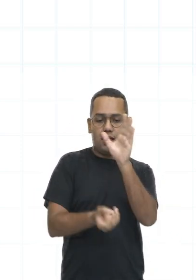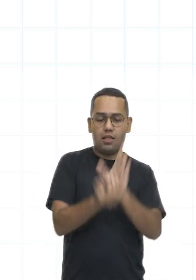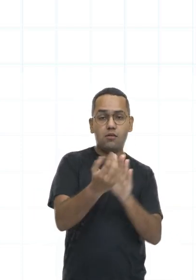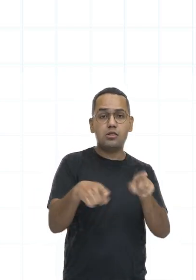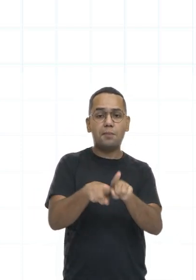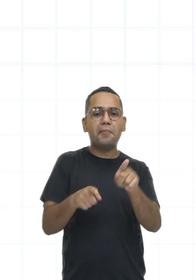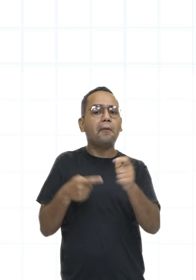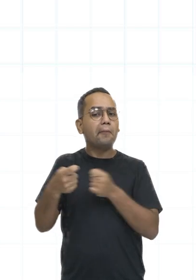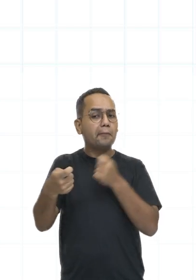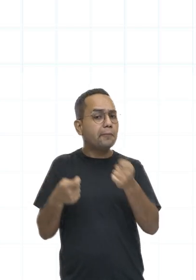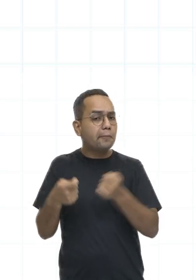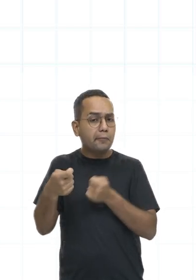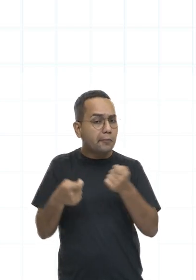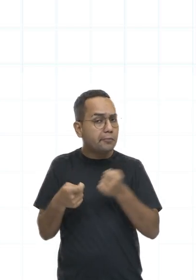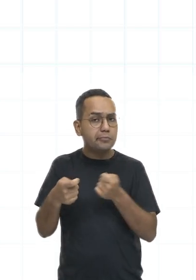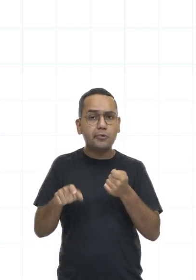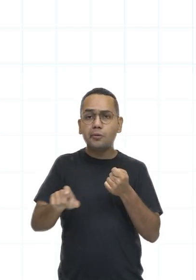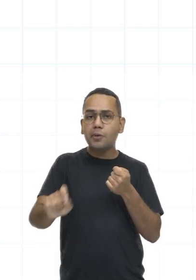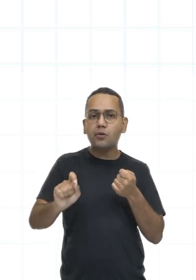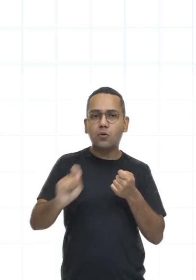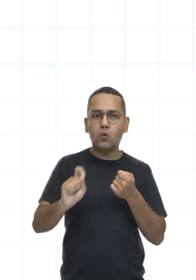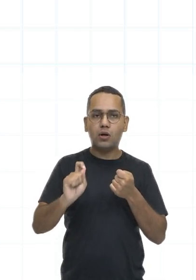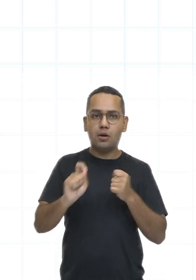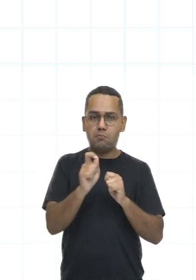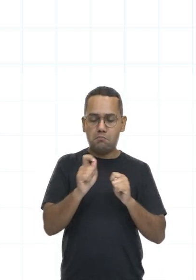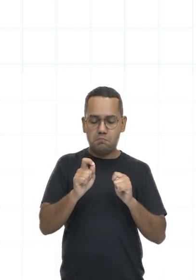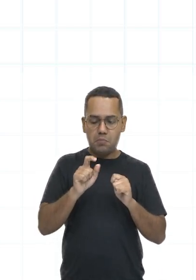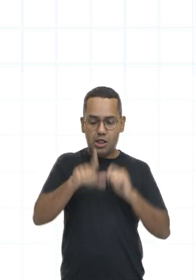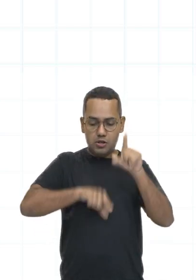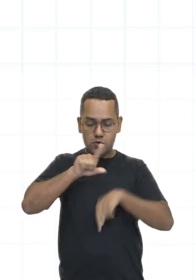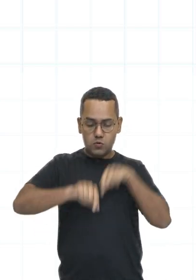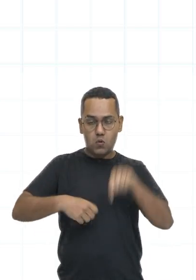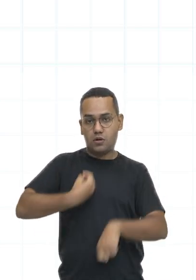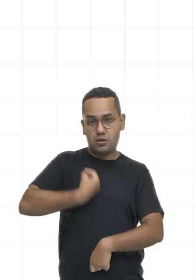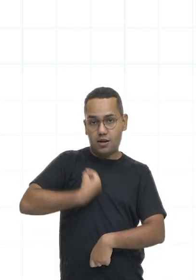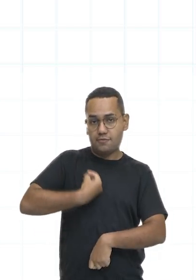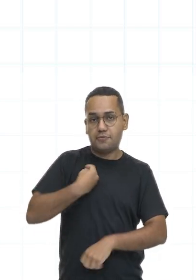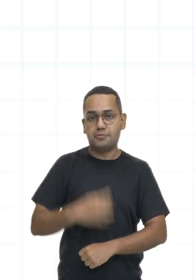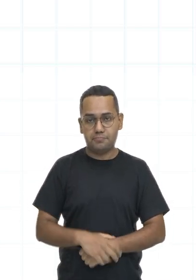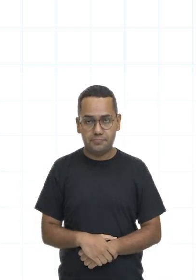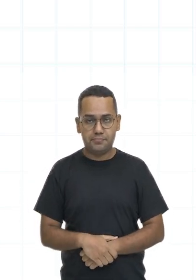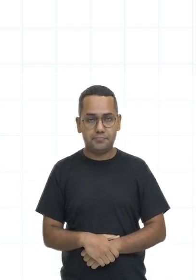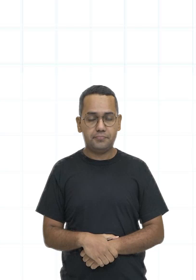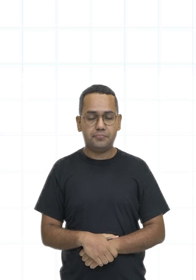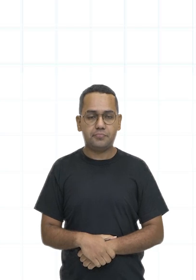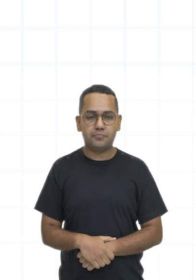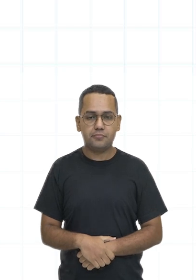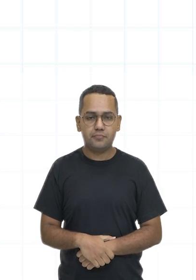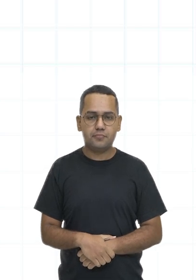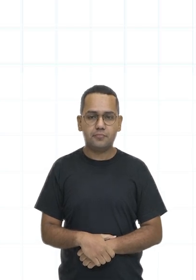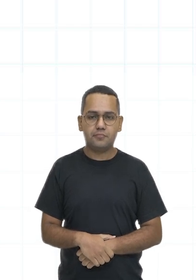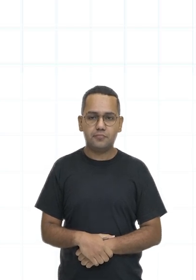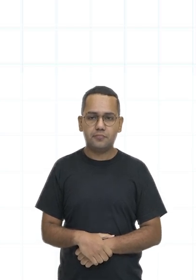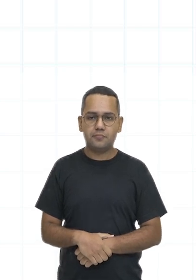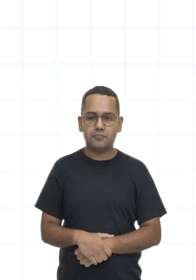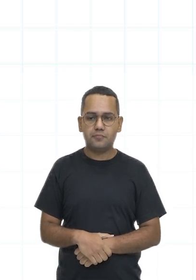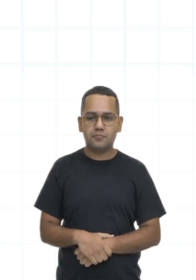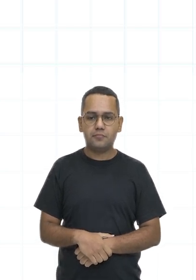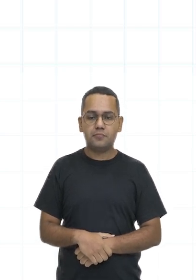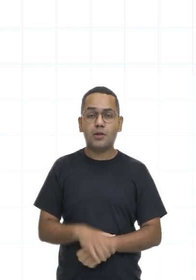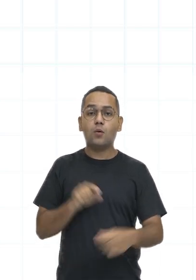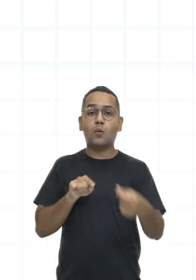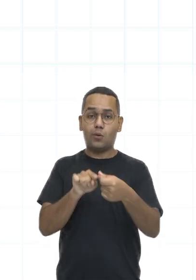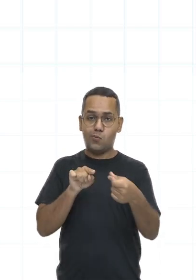a protagonista tem sobre sua própria vida. Então, essa é a característica